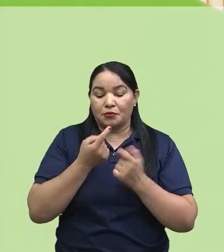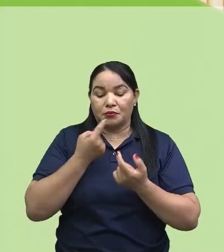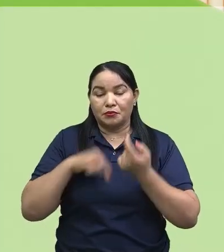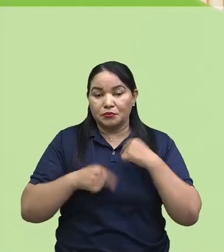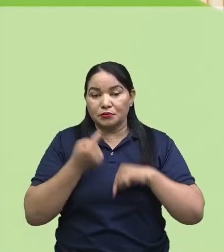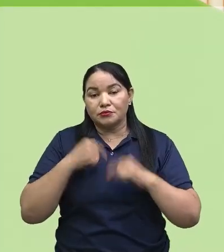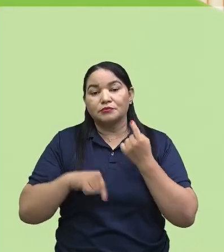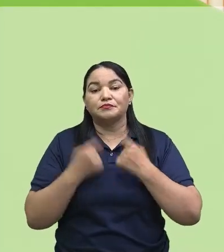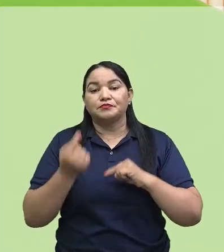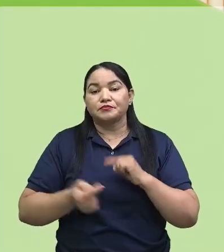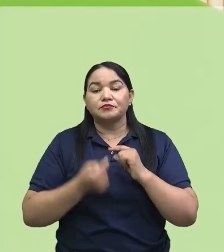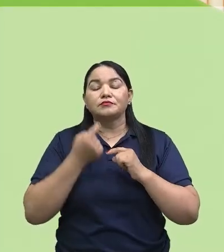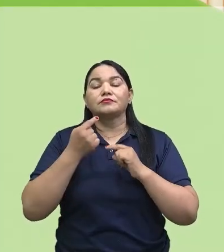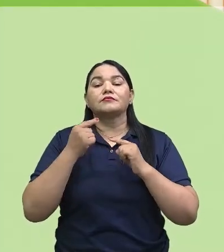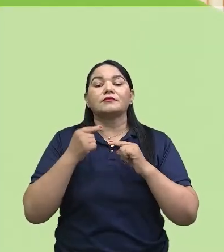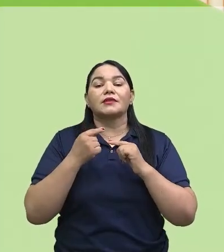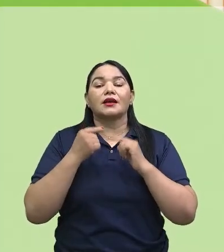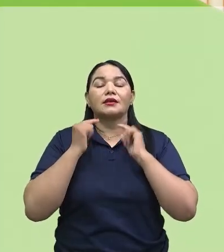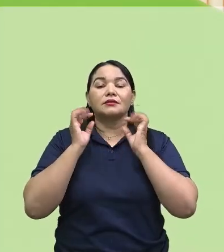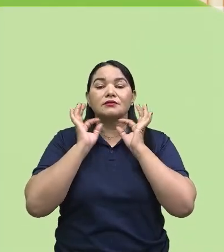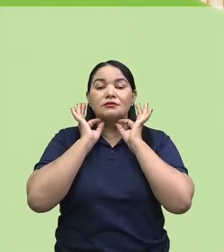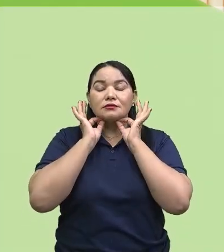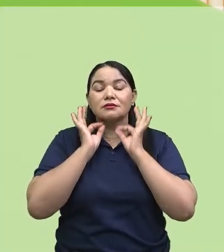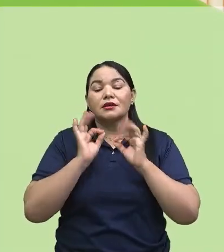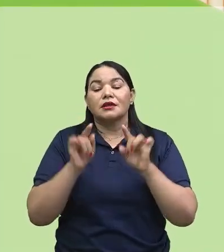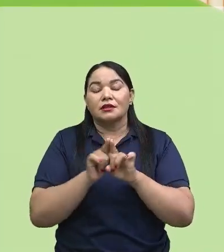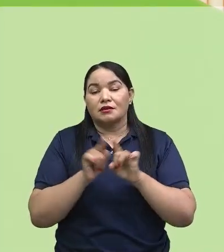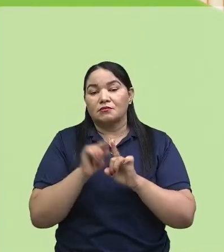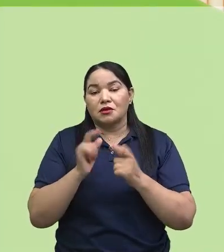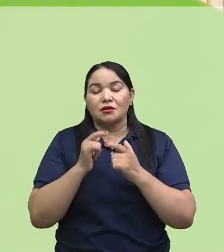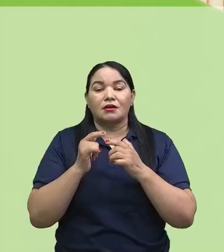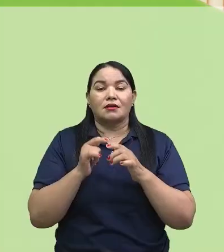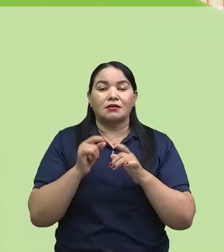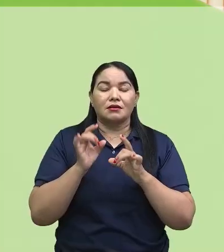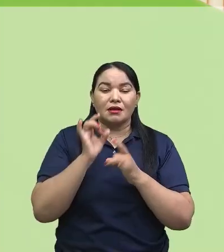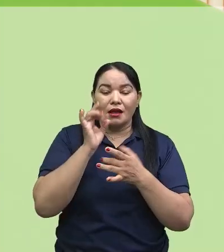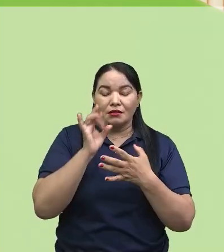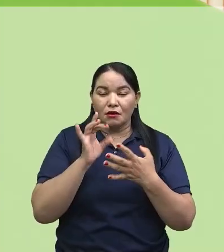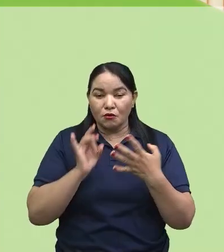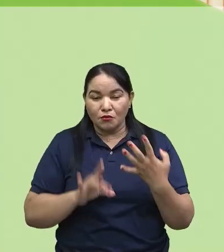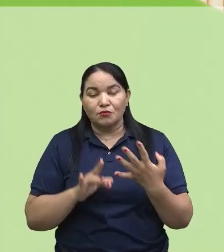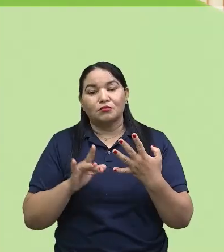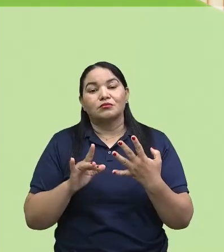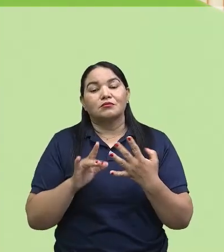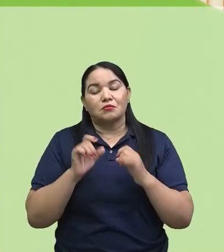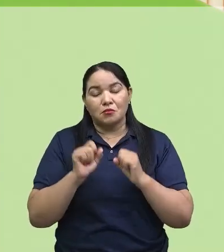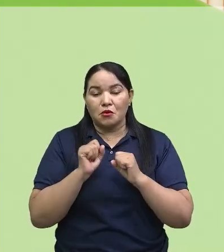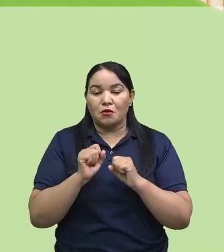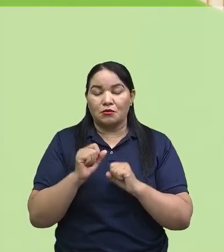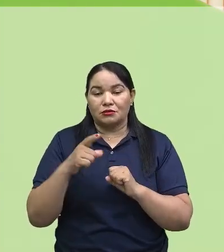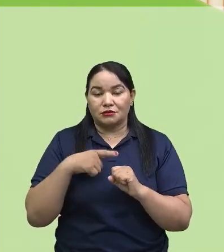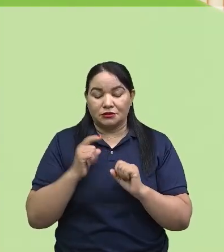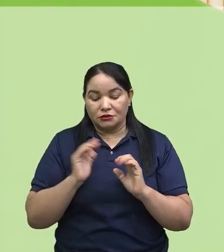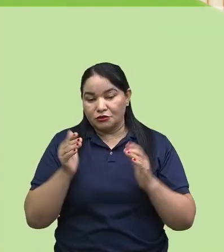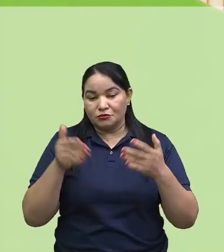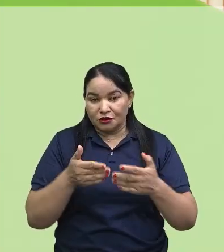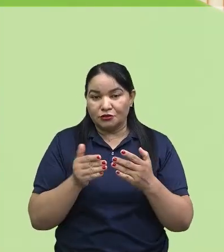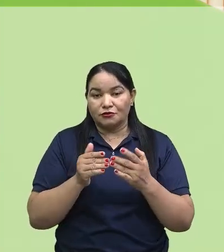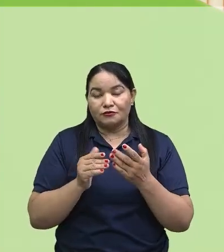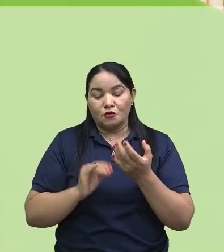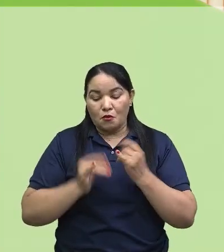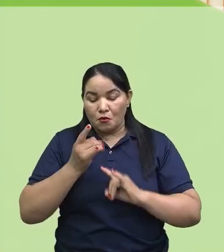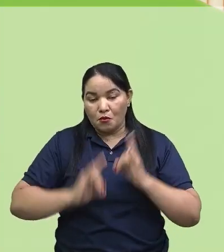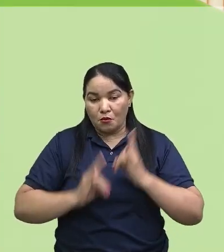chegar nessa região, tá certo? Então, existem ali órgãos específicos que vão receber aquele hormônio que foi produzido pela